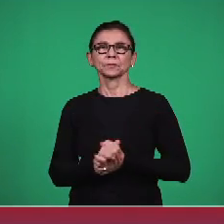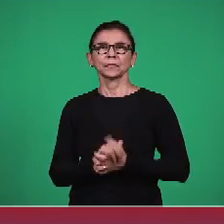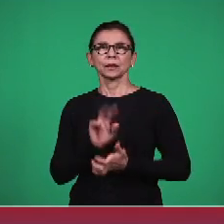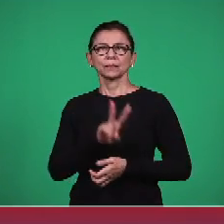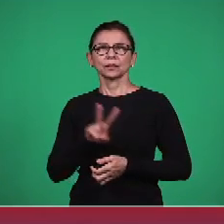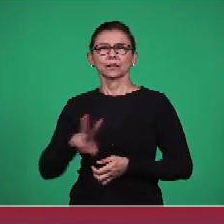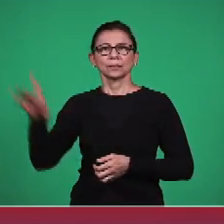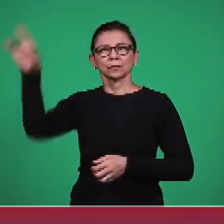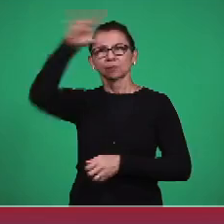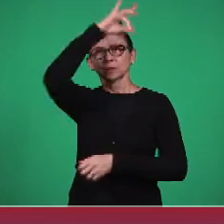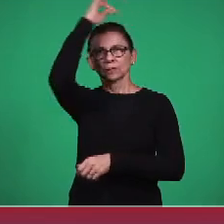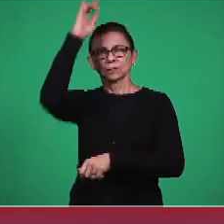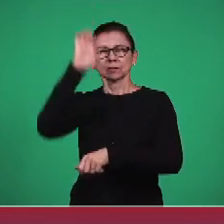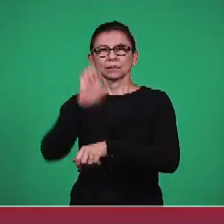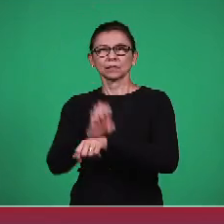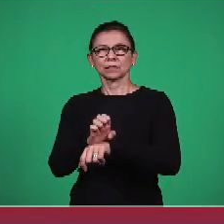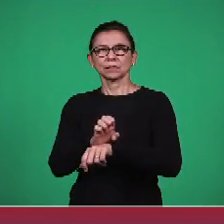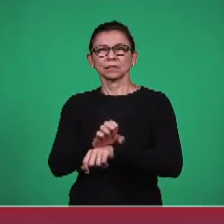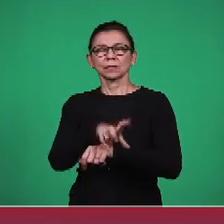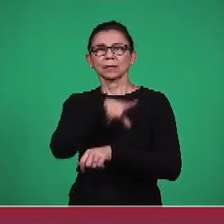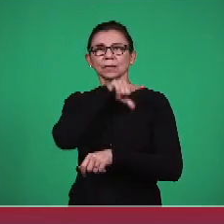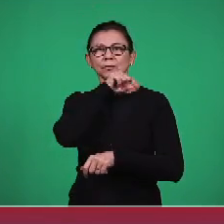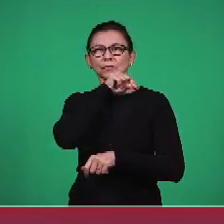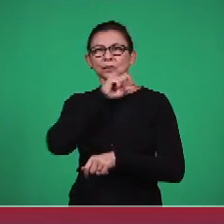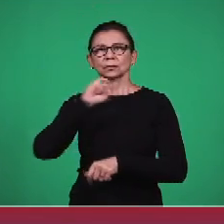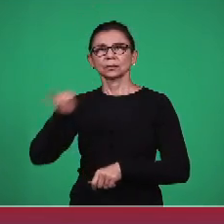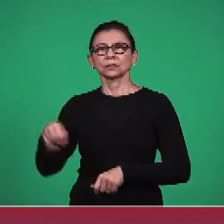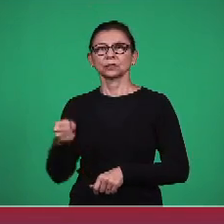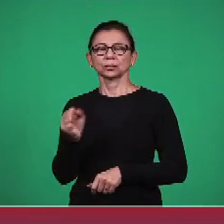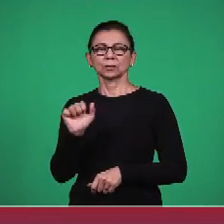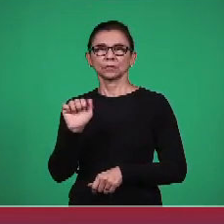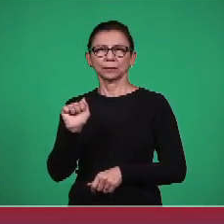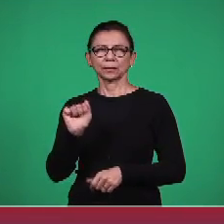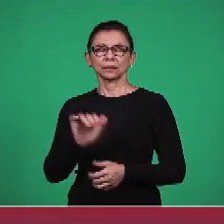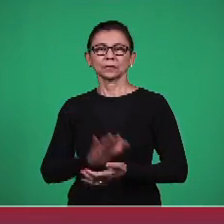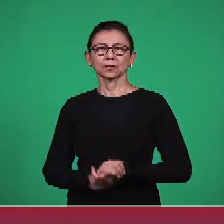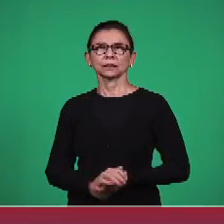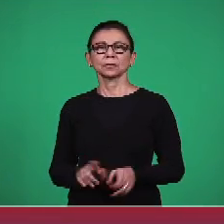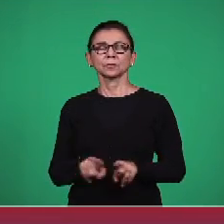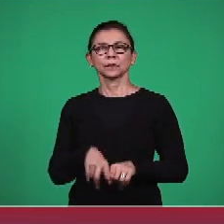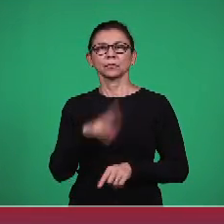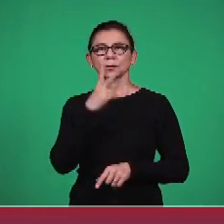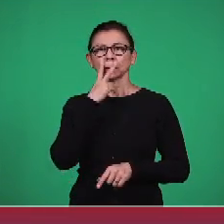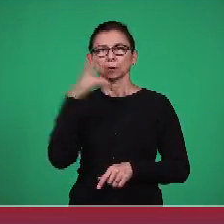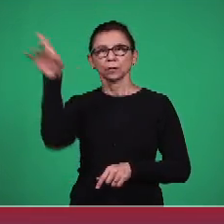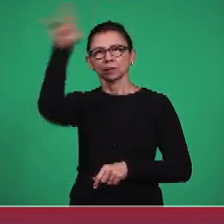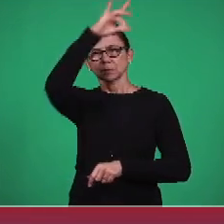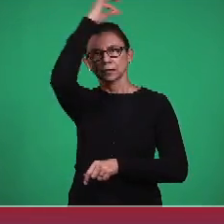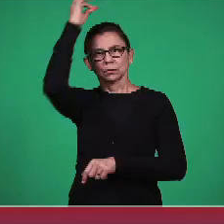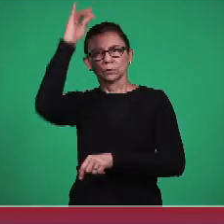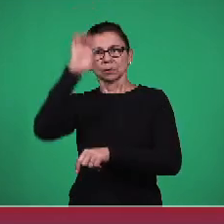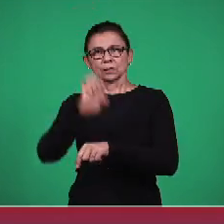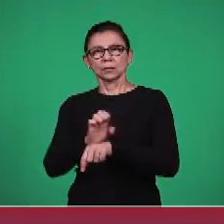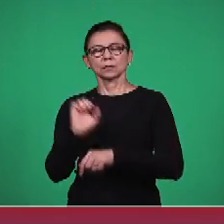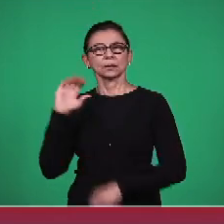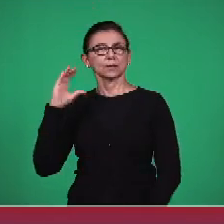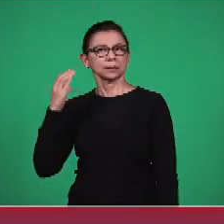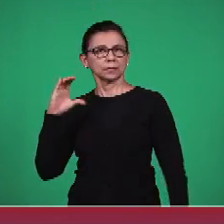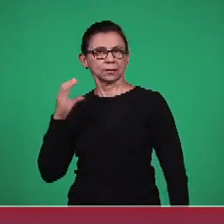bairros de Gaivotas e Jardim América. Em Vitória, Espírito Santo, Cariacica, Espírito